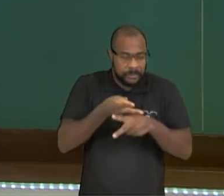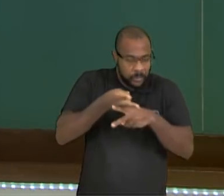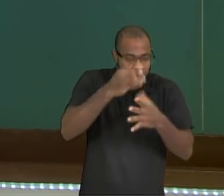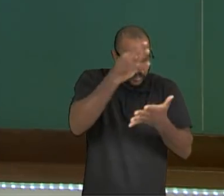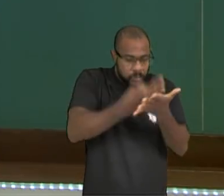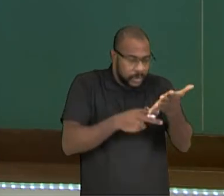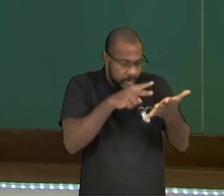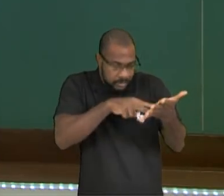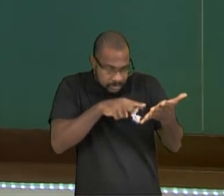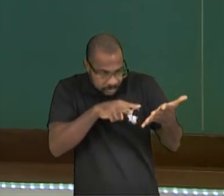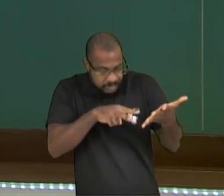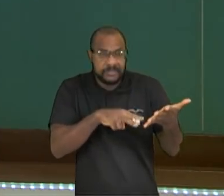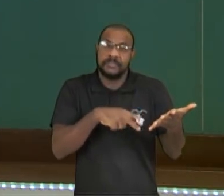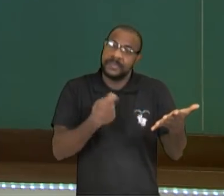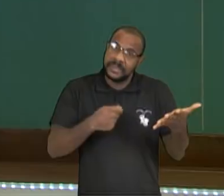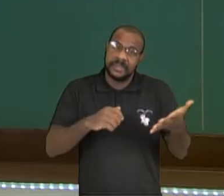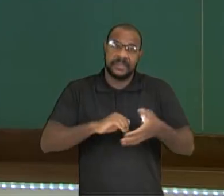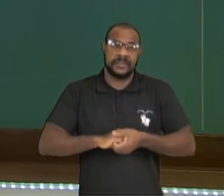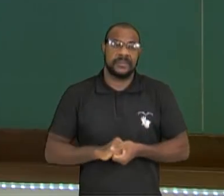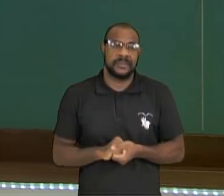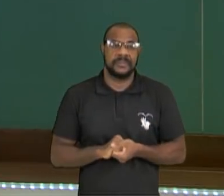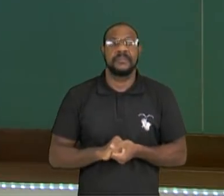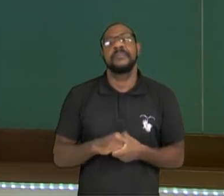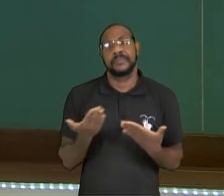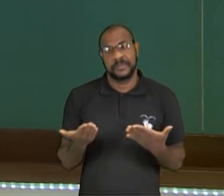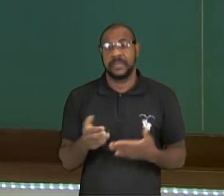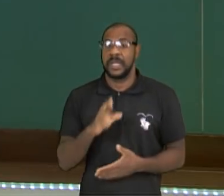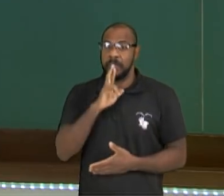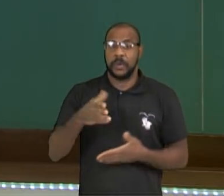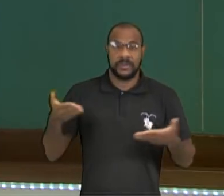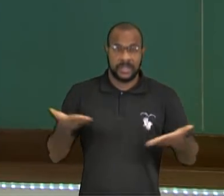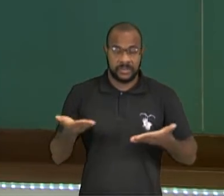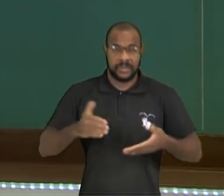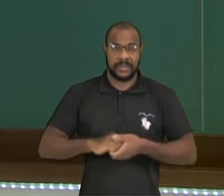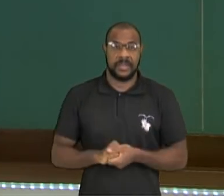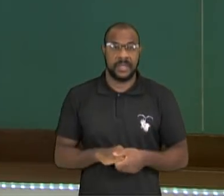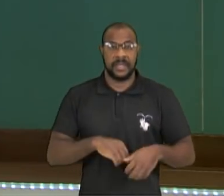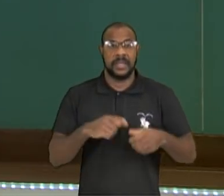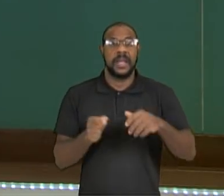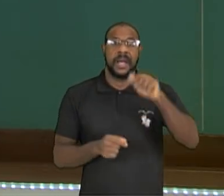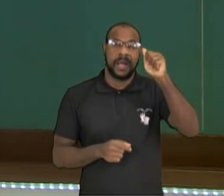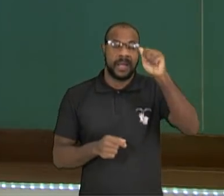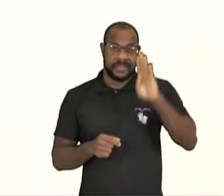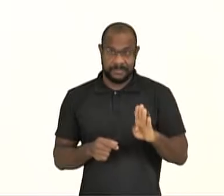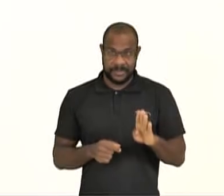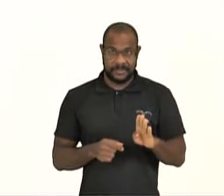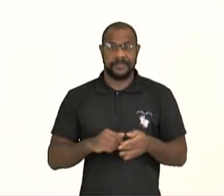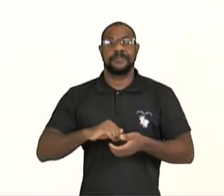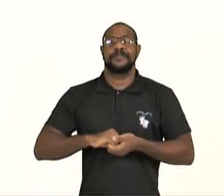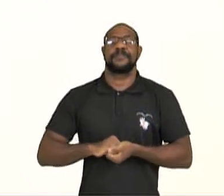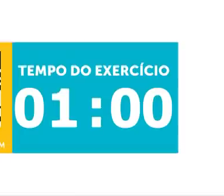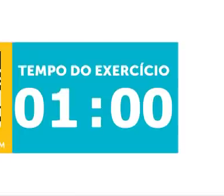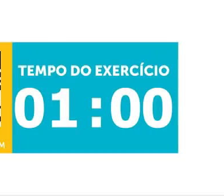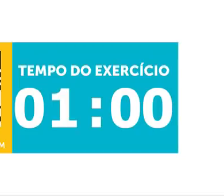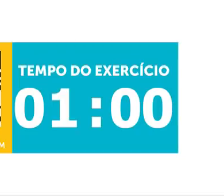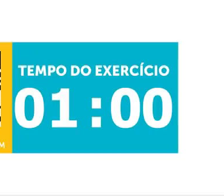onde está essa informação. Vamos lá? Então, no seu caderno, responda para mim. Letra A e letra B.